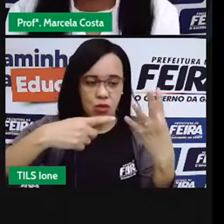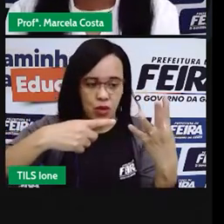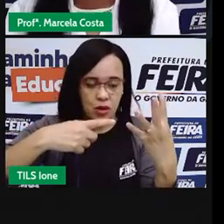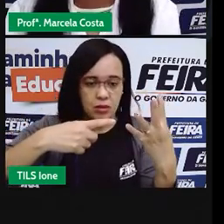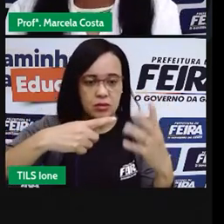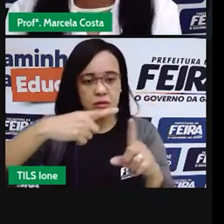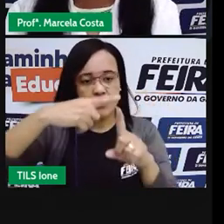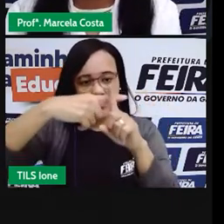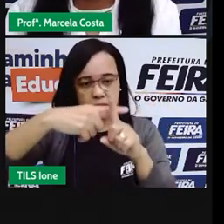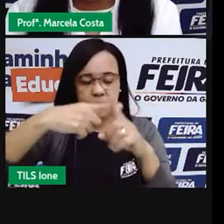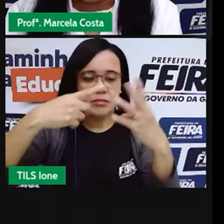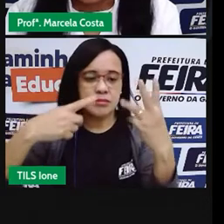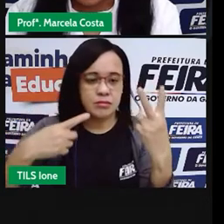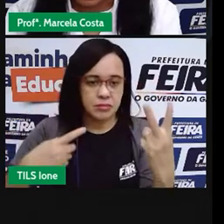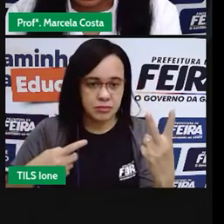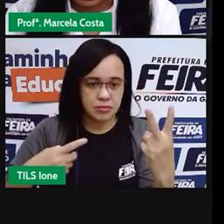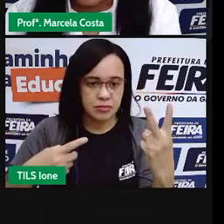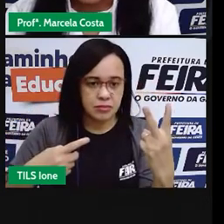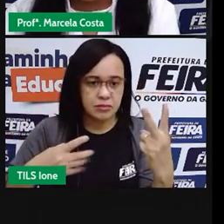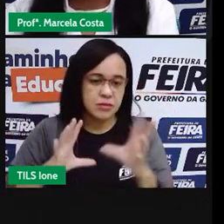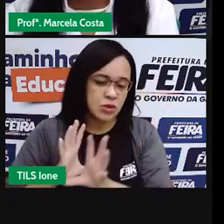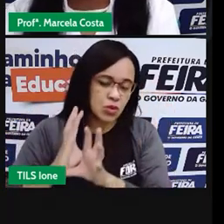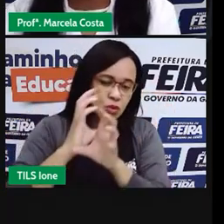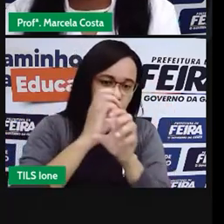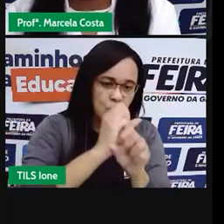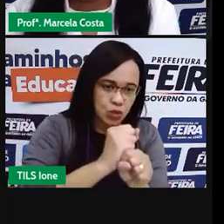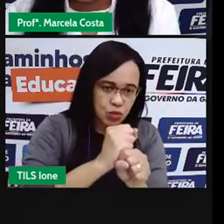R$4, mais R$2,